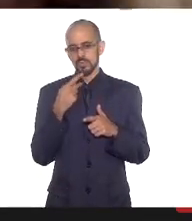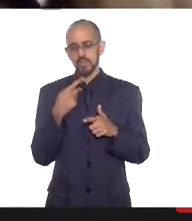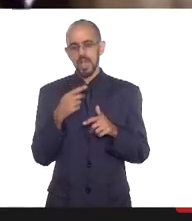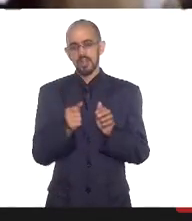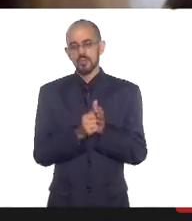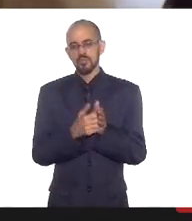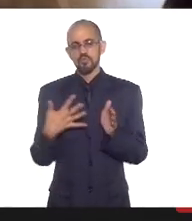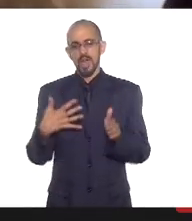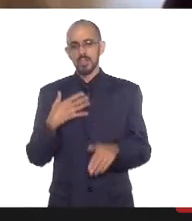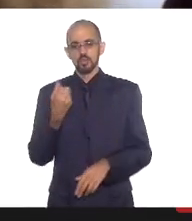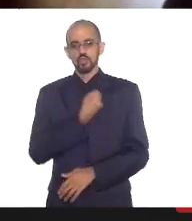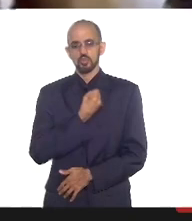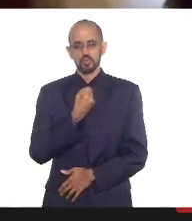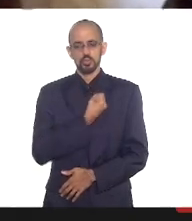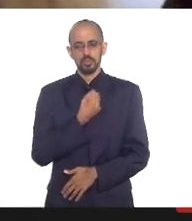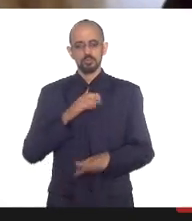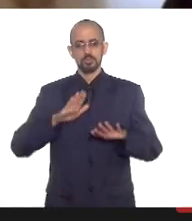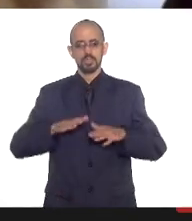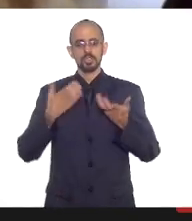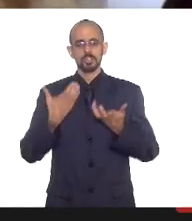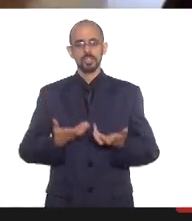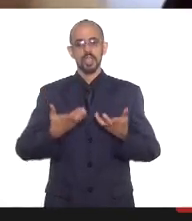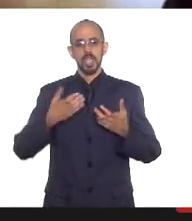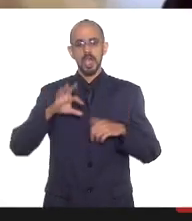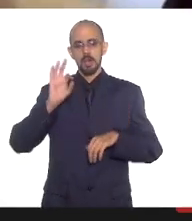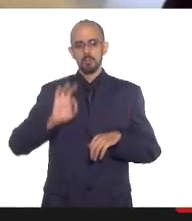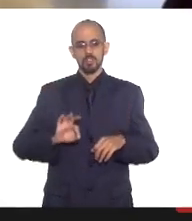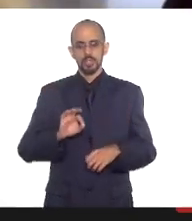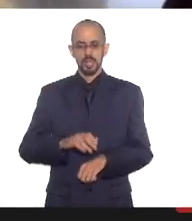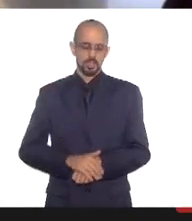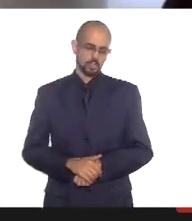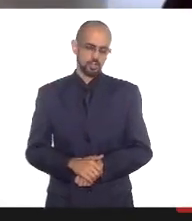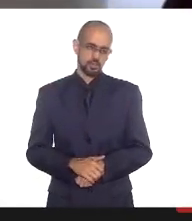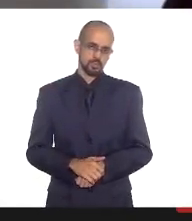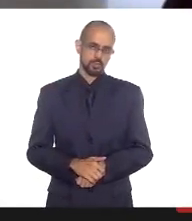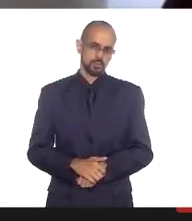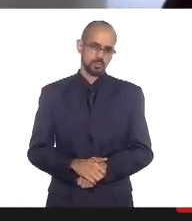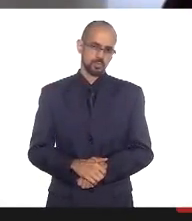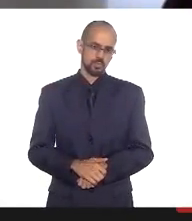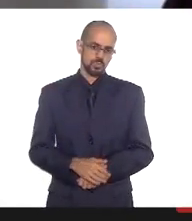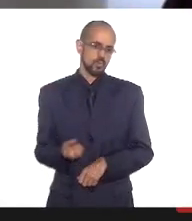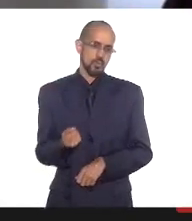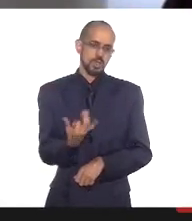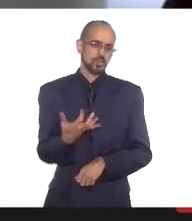números nós queremos a porcentagem Oi tá